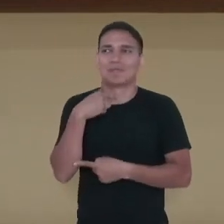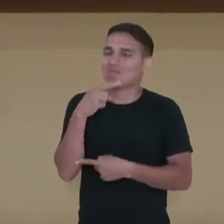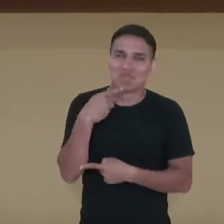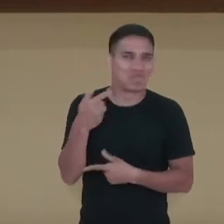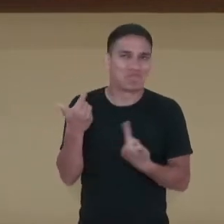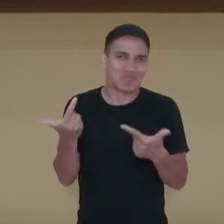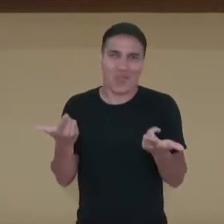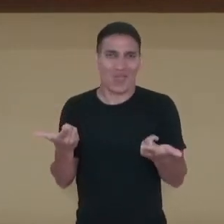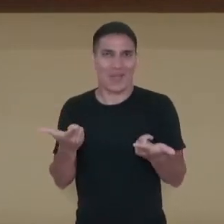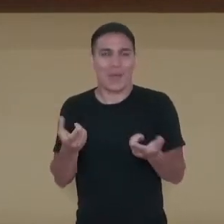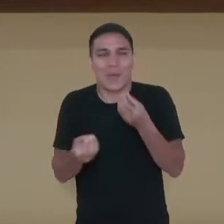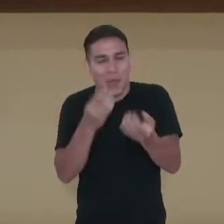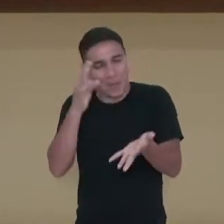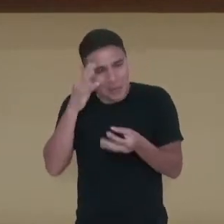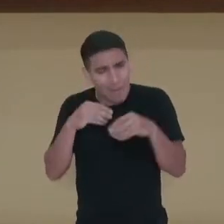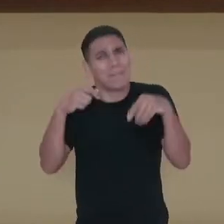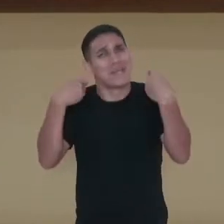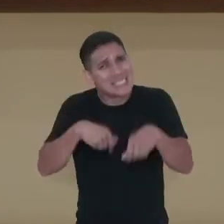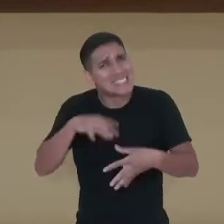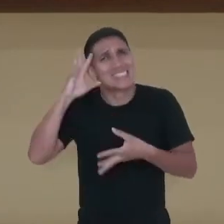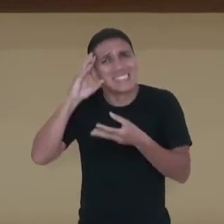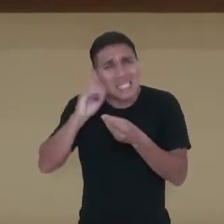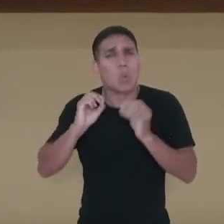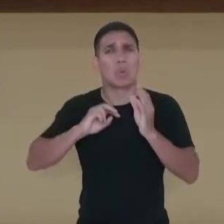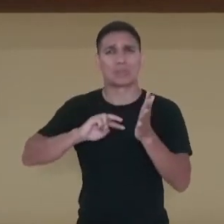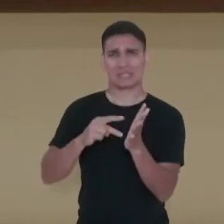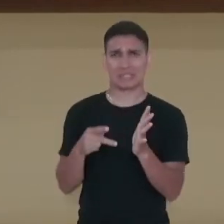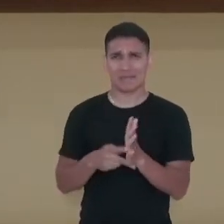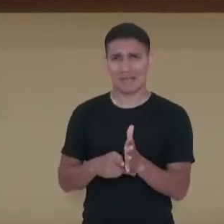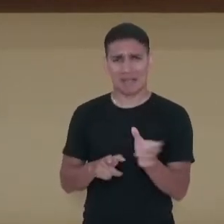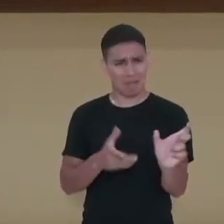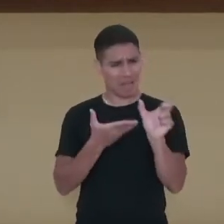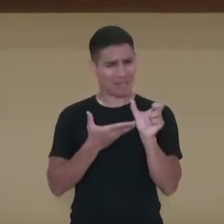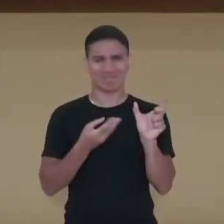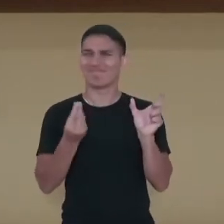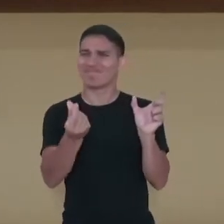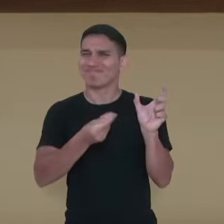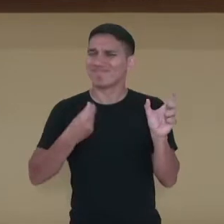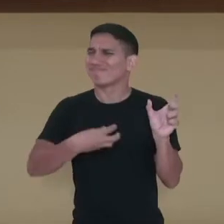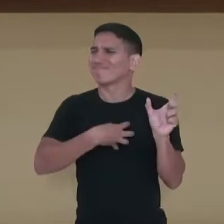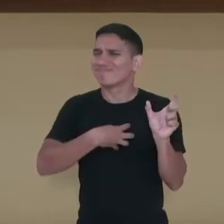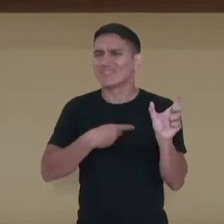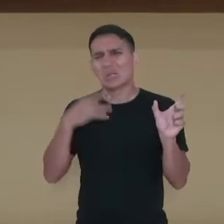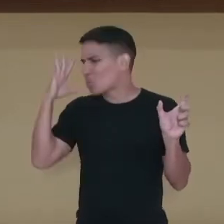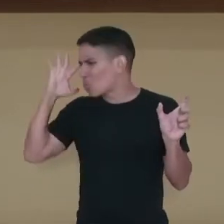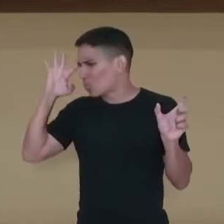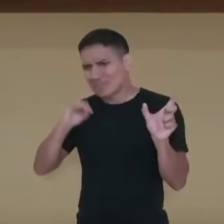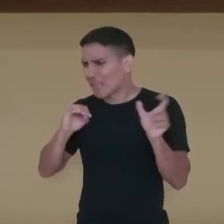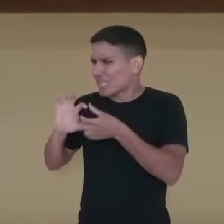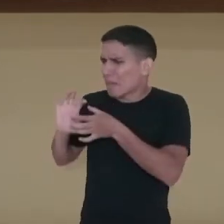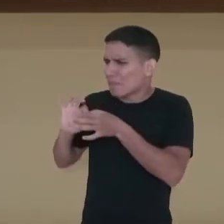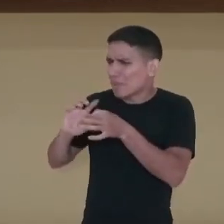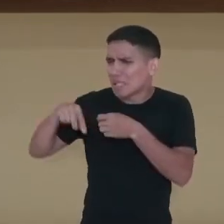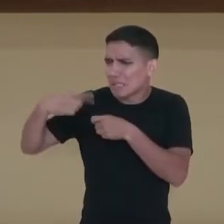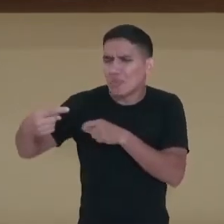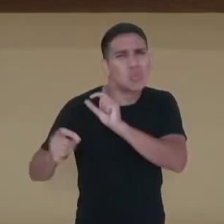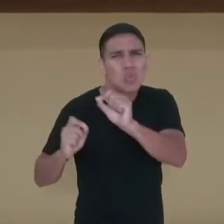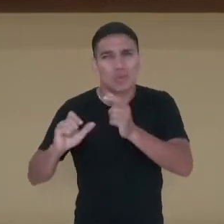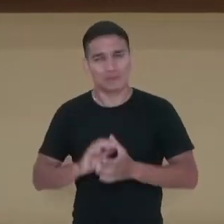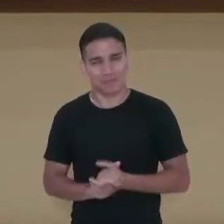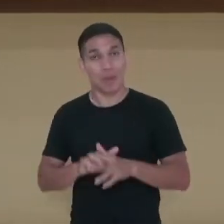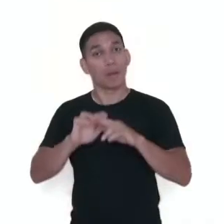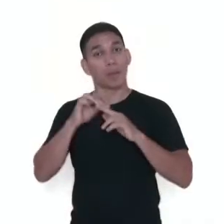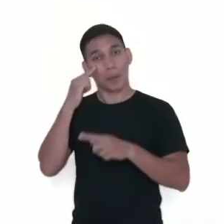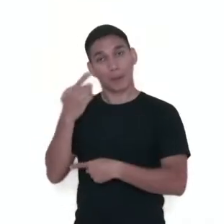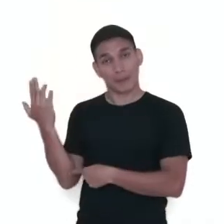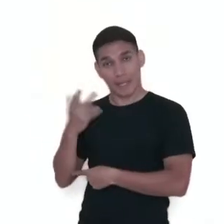realmente precisa saber o que aquela palavra significa, fica aquela coisinha ruim, né? Você não consegue entender o que vem depois.